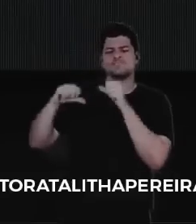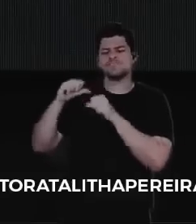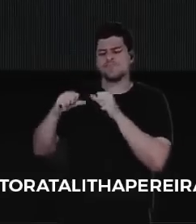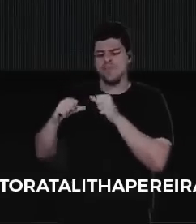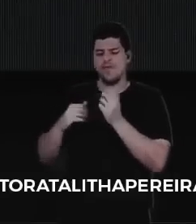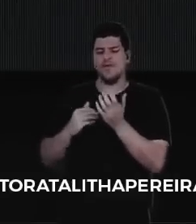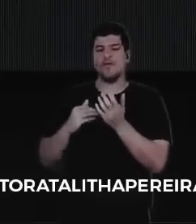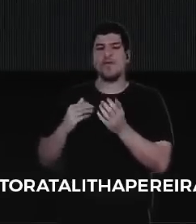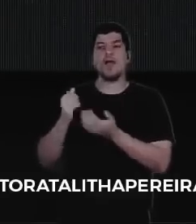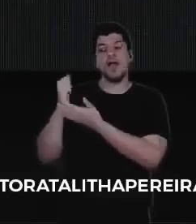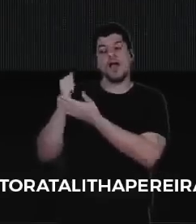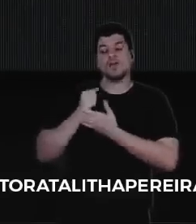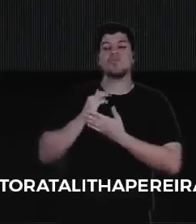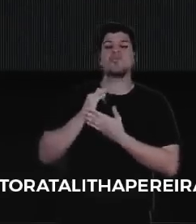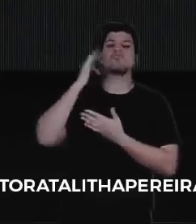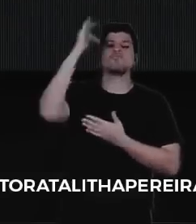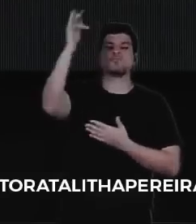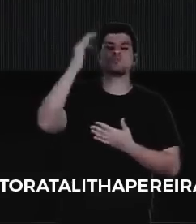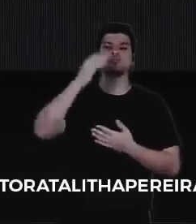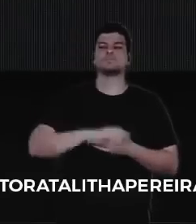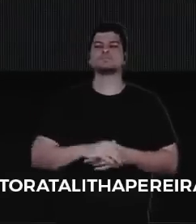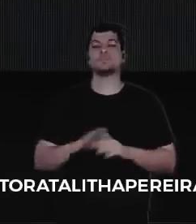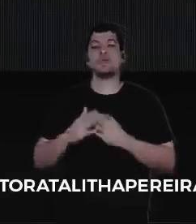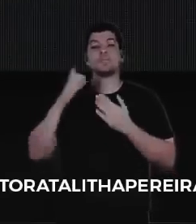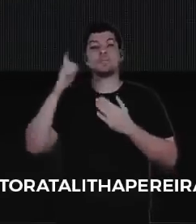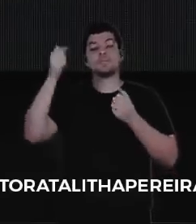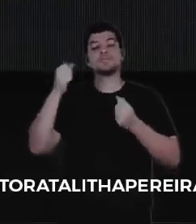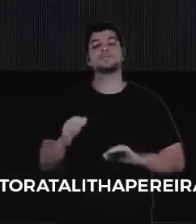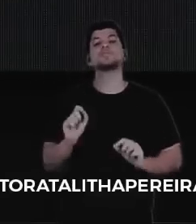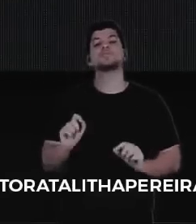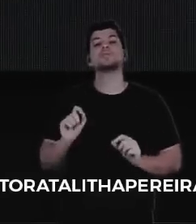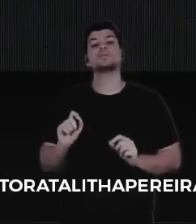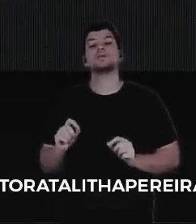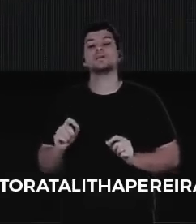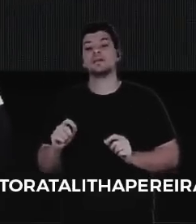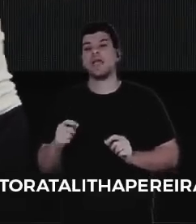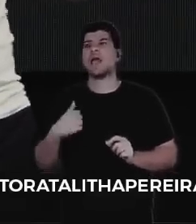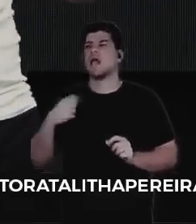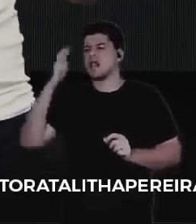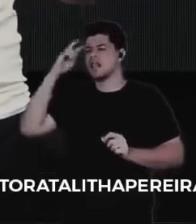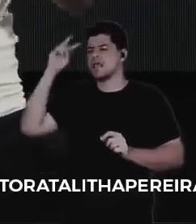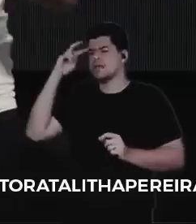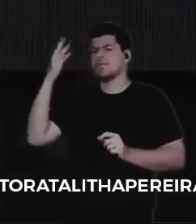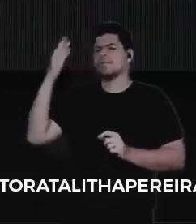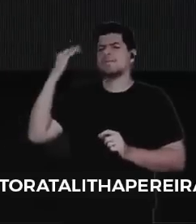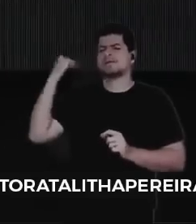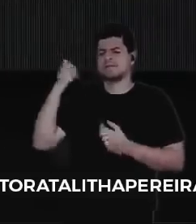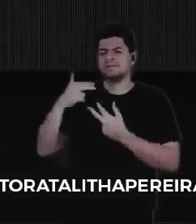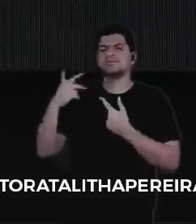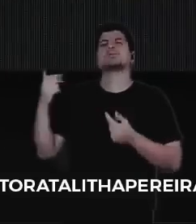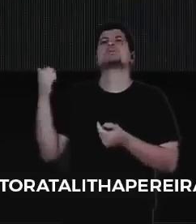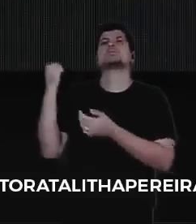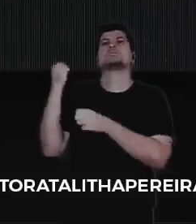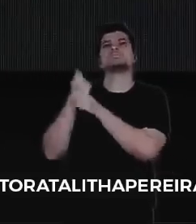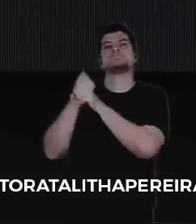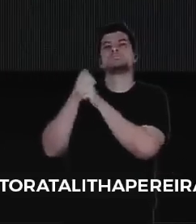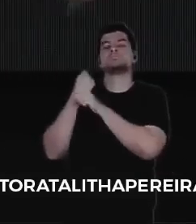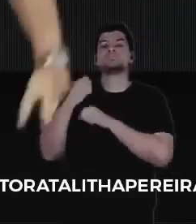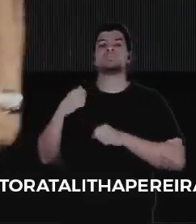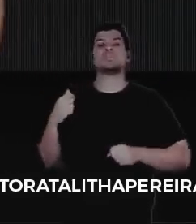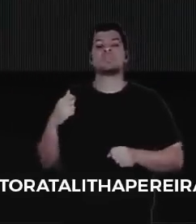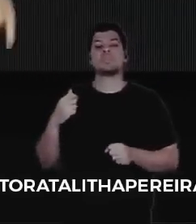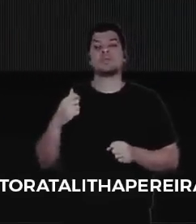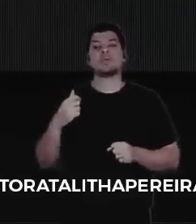Porque ela diz: ei, eu lembro muita coisa do passado. Ah, como eu lembro. As pessoas me mandam fotos de quando a gente estava